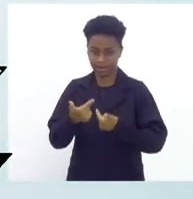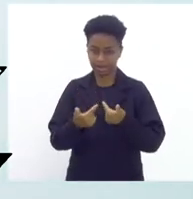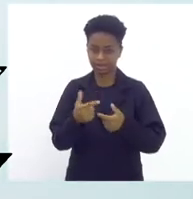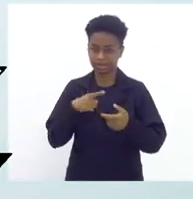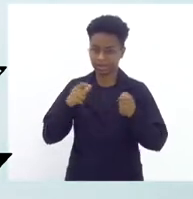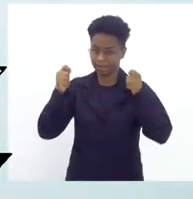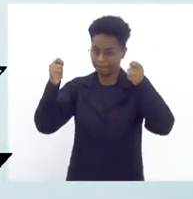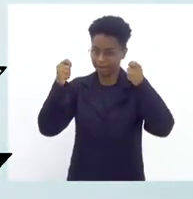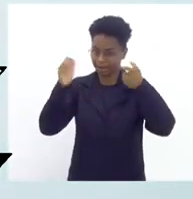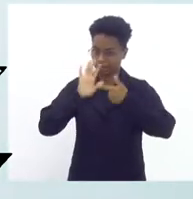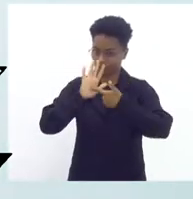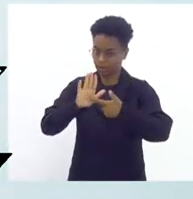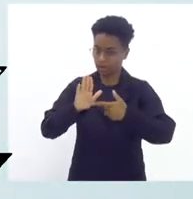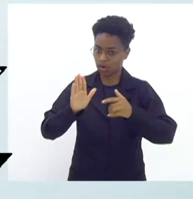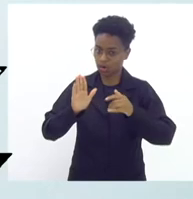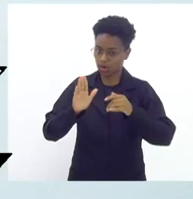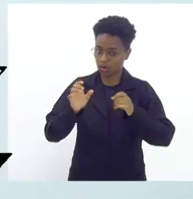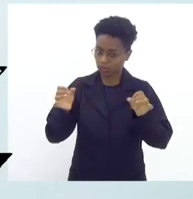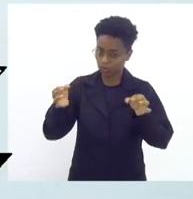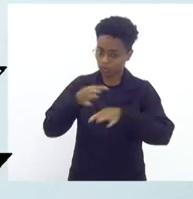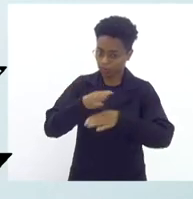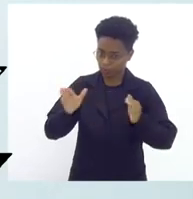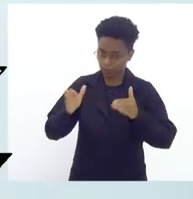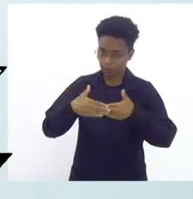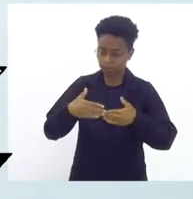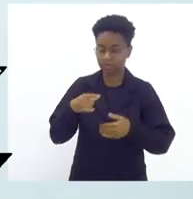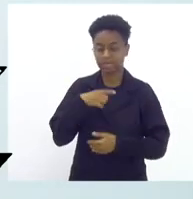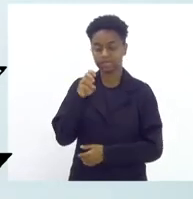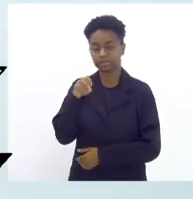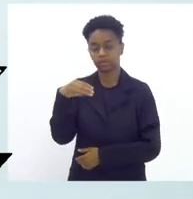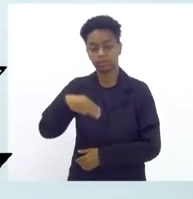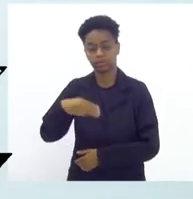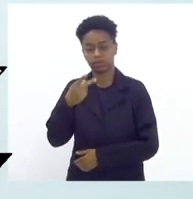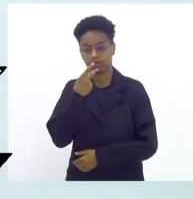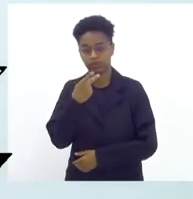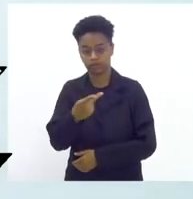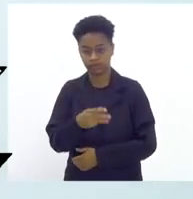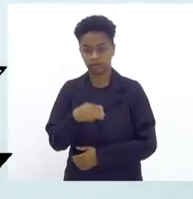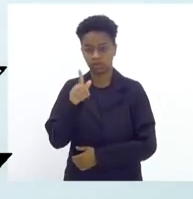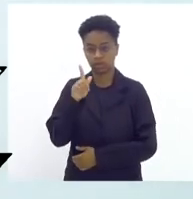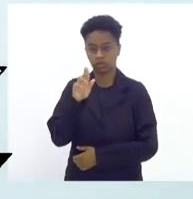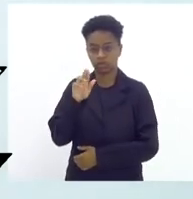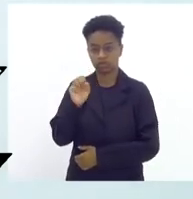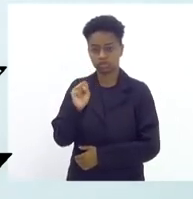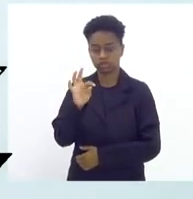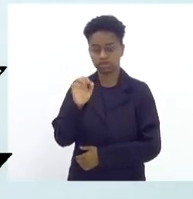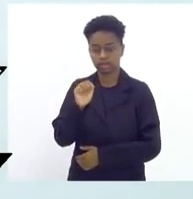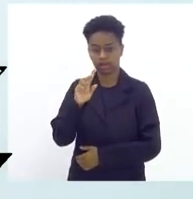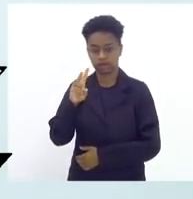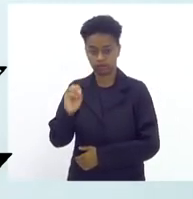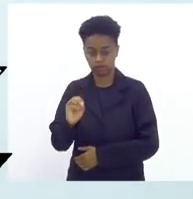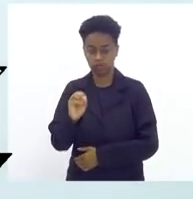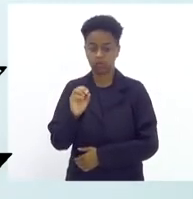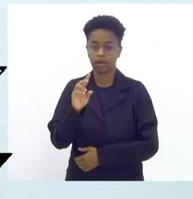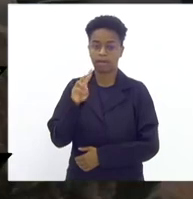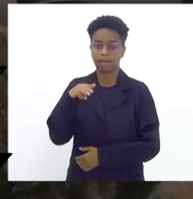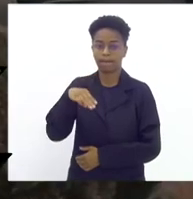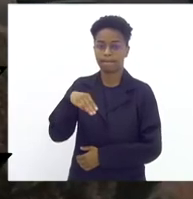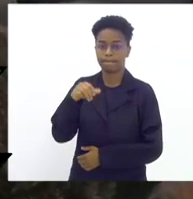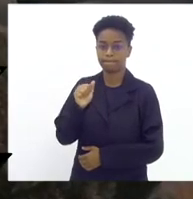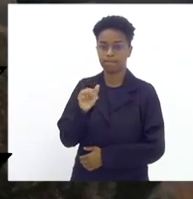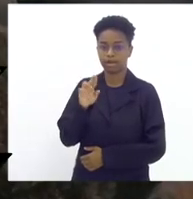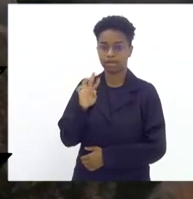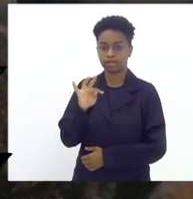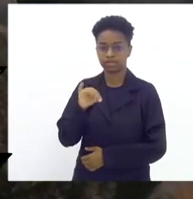a plaquinha de concluir apostos você tem cinco minutos Gustavo Martinez teve alergia Gustavo Martinez